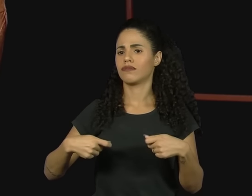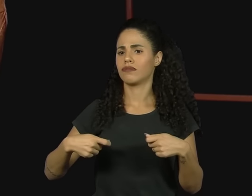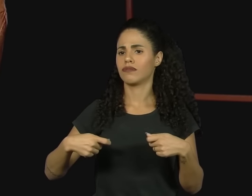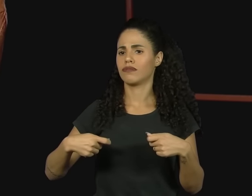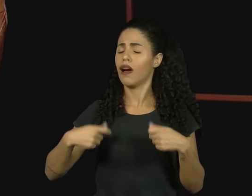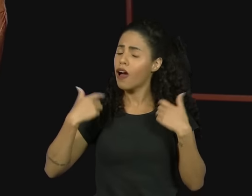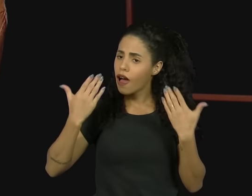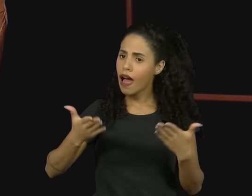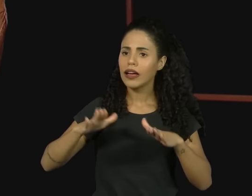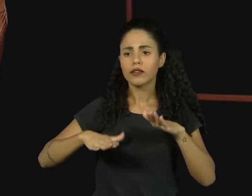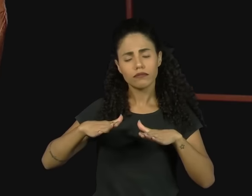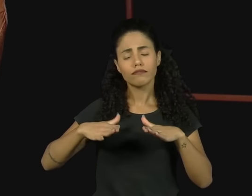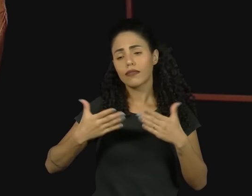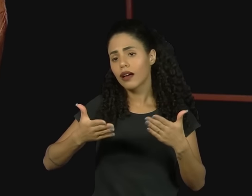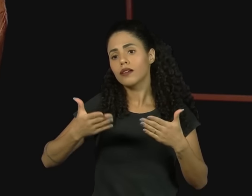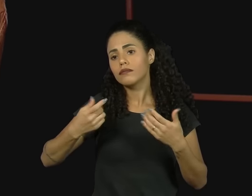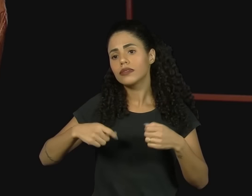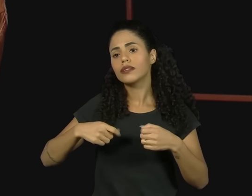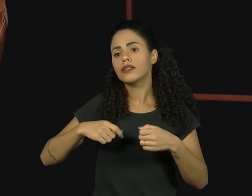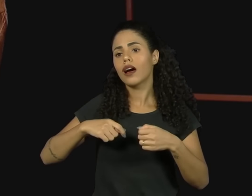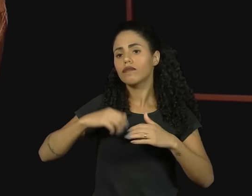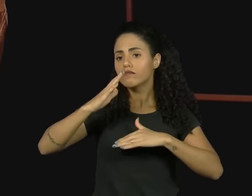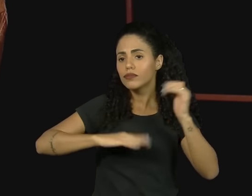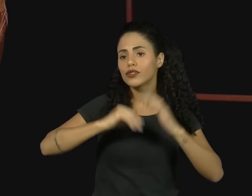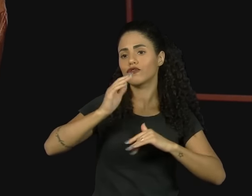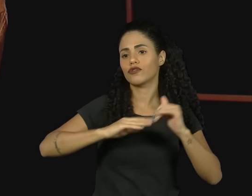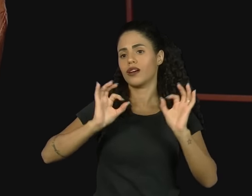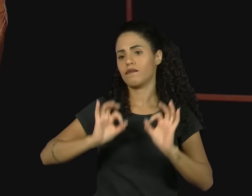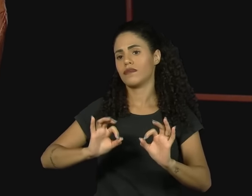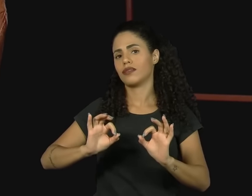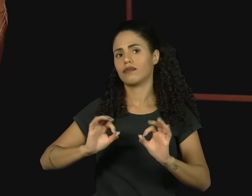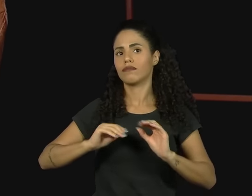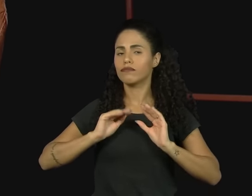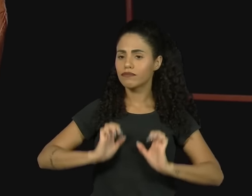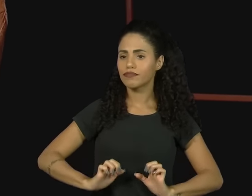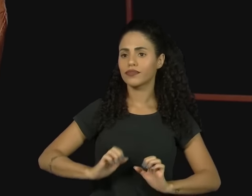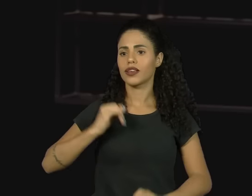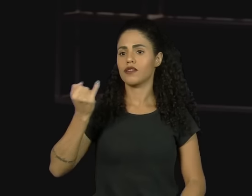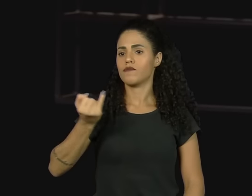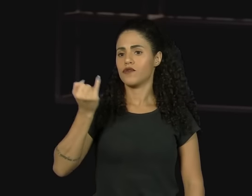Aliás, é antiprático não ser ético também, além de não ser.